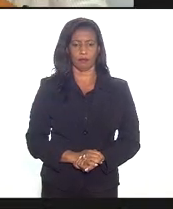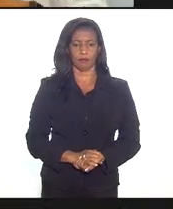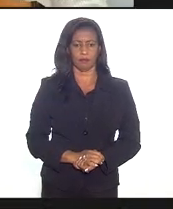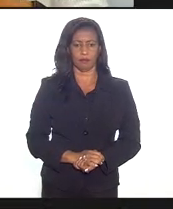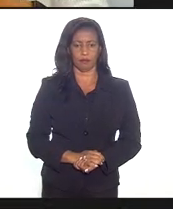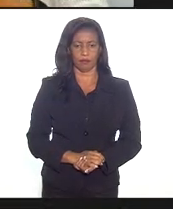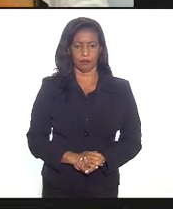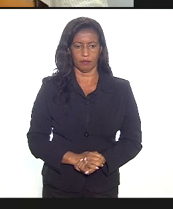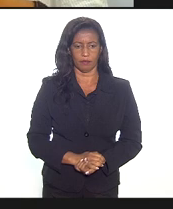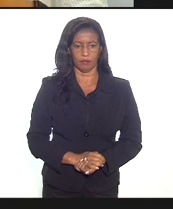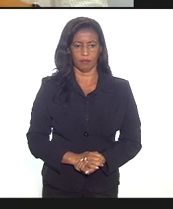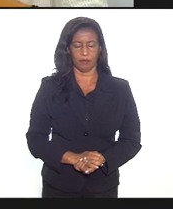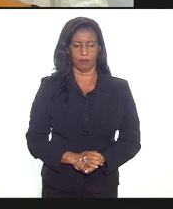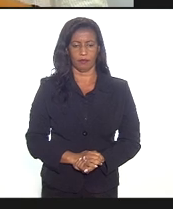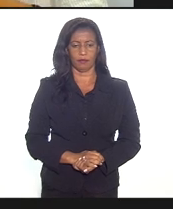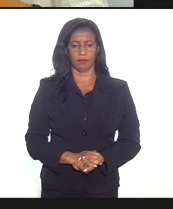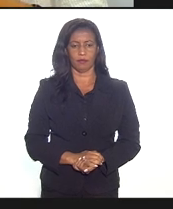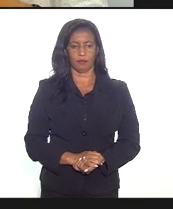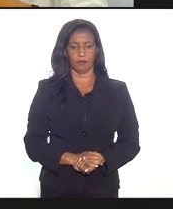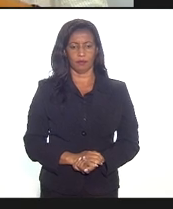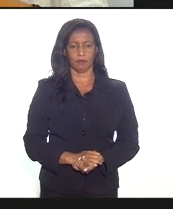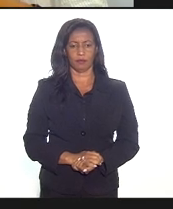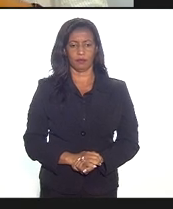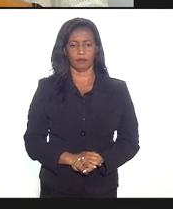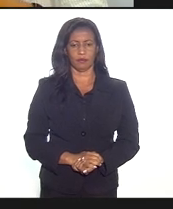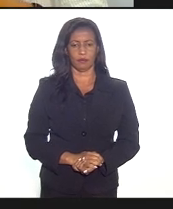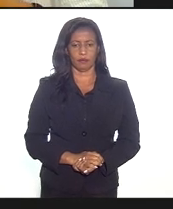Deputada Franciane Mota.